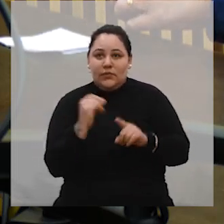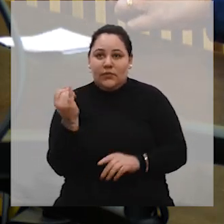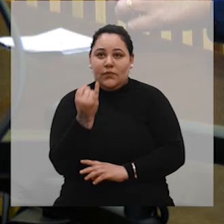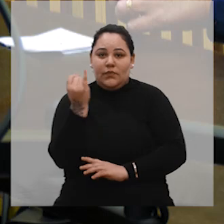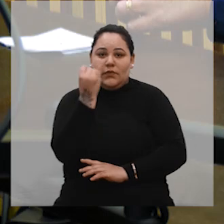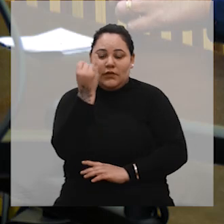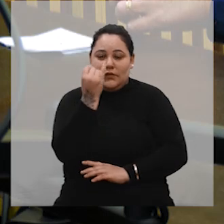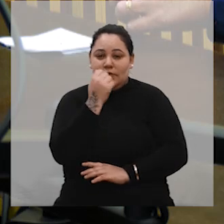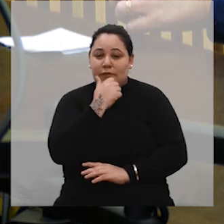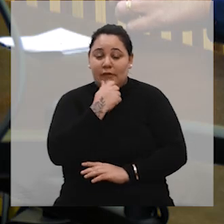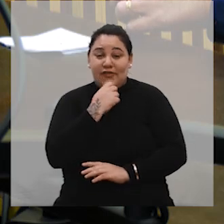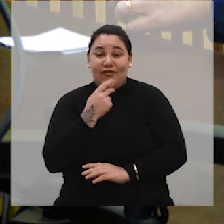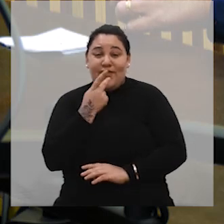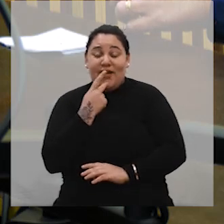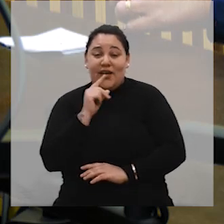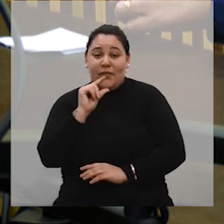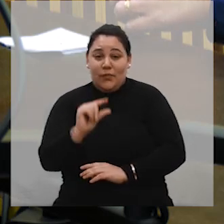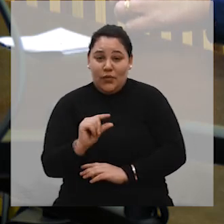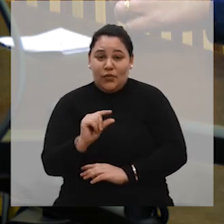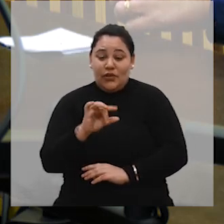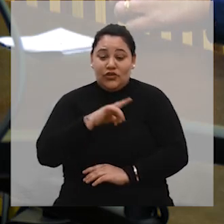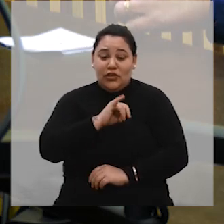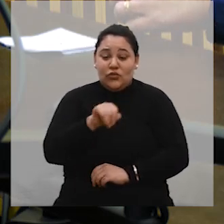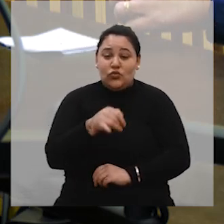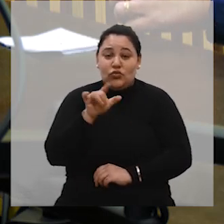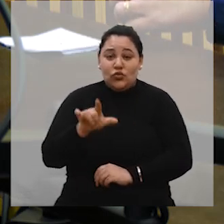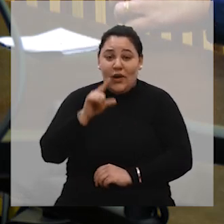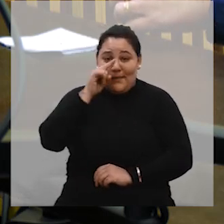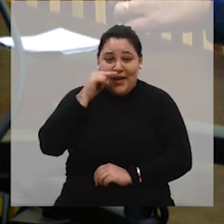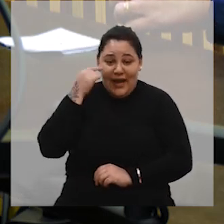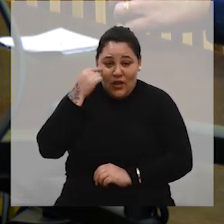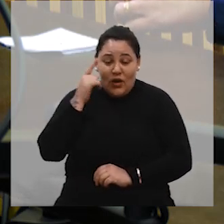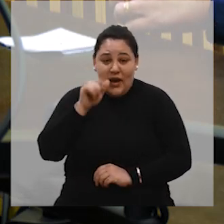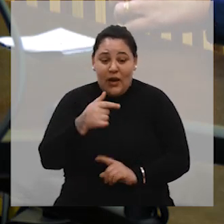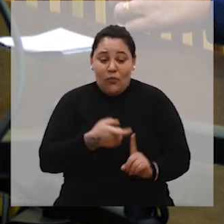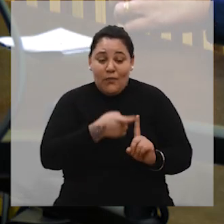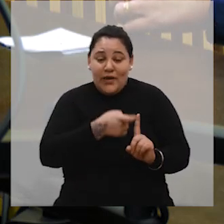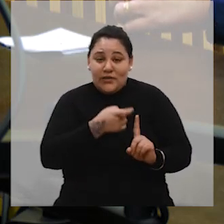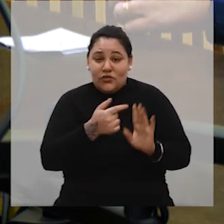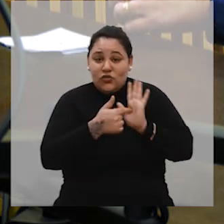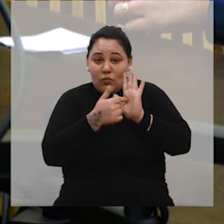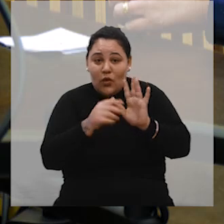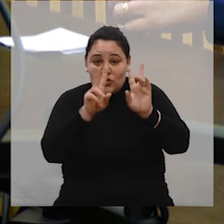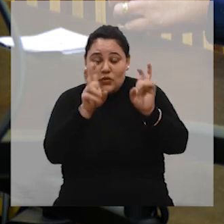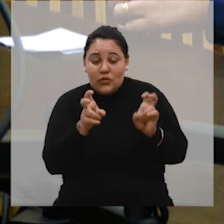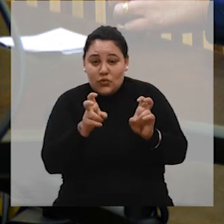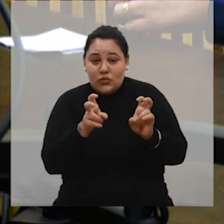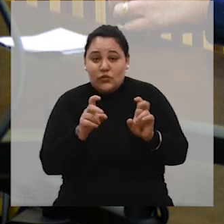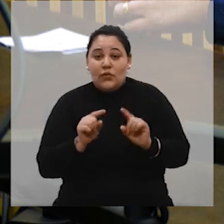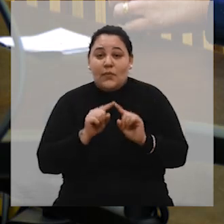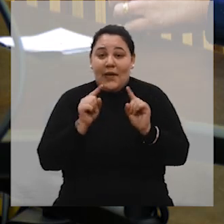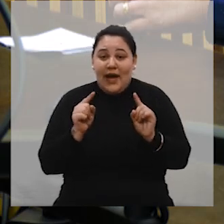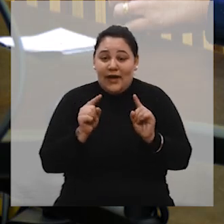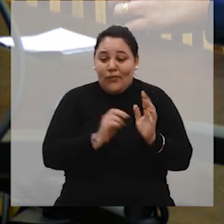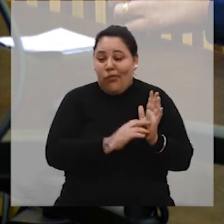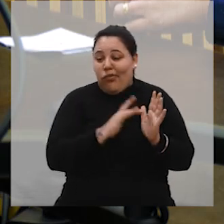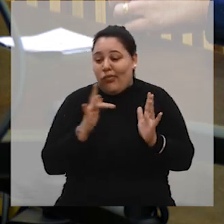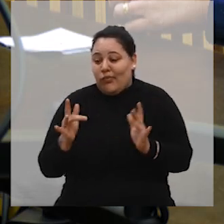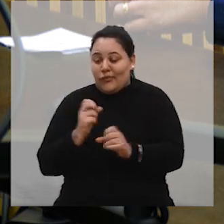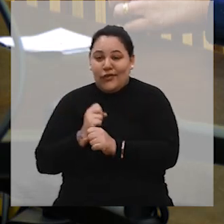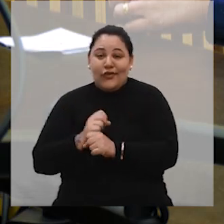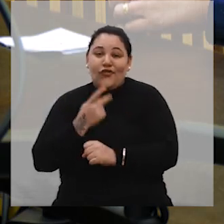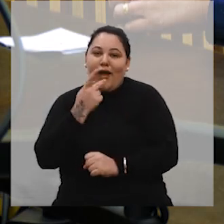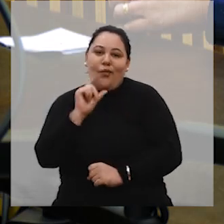acaba falando pouco sobre hepatite. A gente tem o Julho Amarelo, né? Que é um mês que a gente aborda muito esse tema, mas ao resto do ano a gente acaba